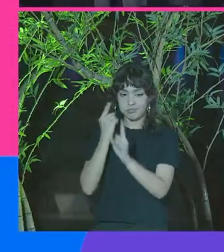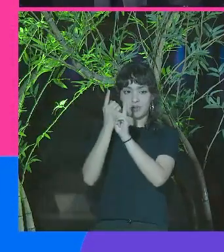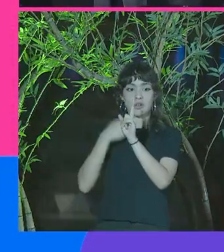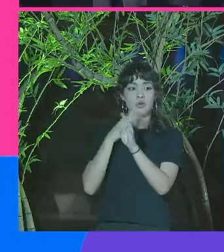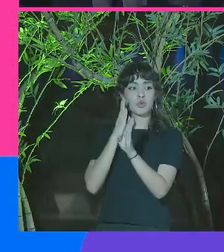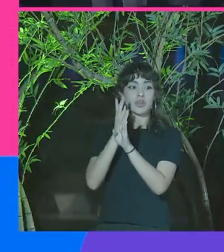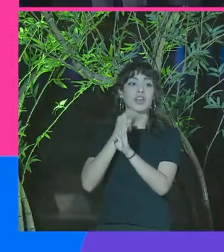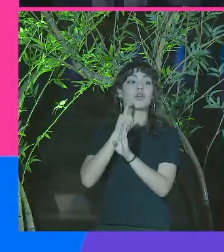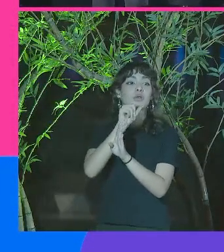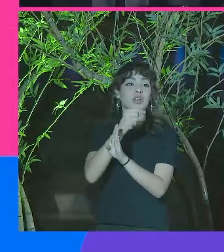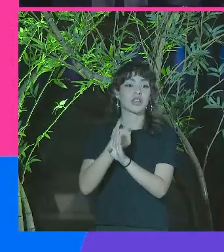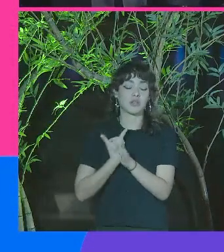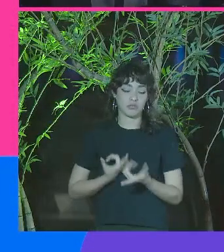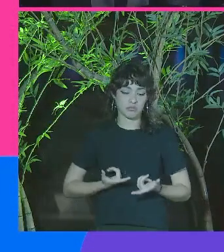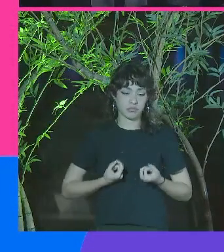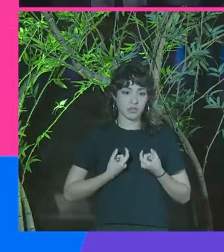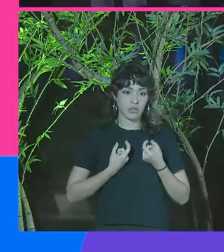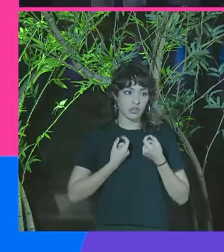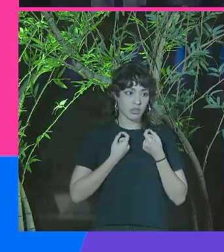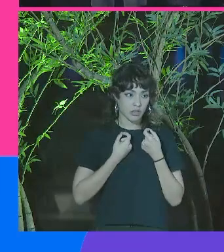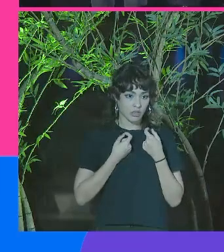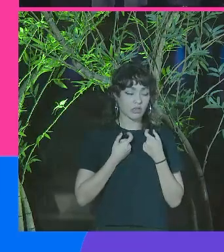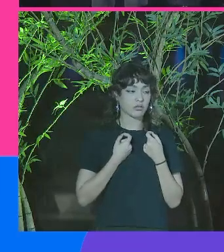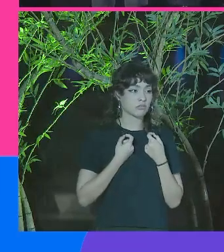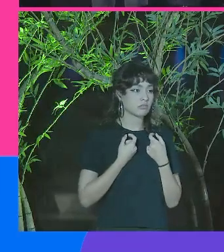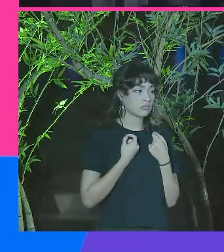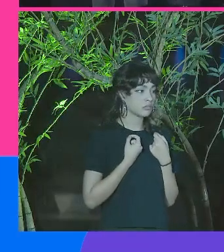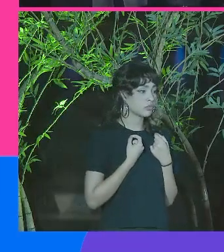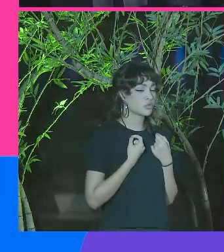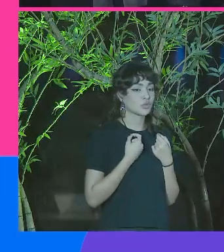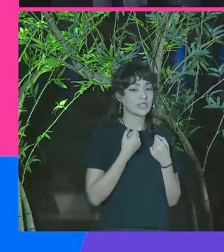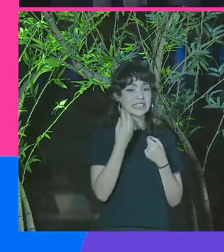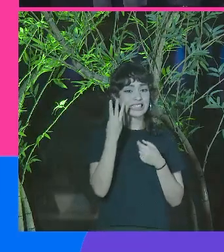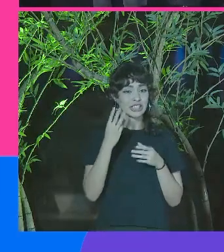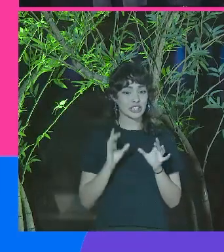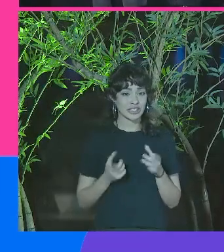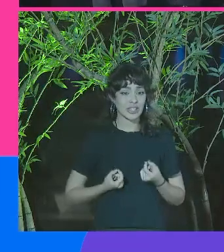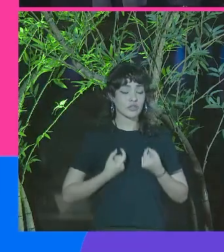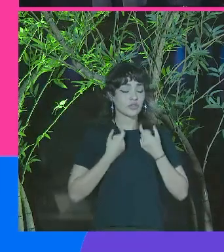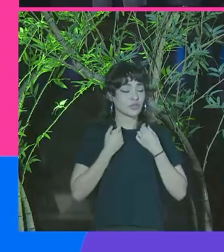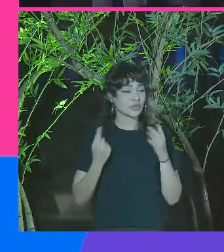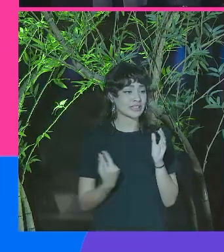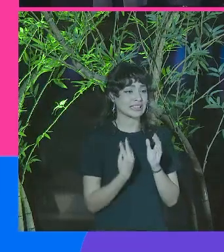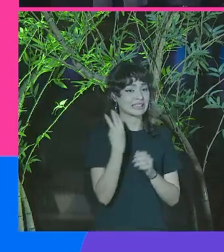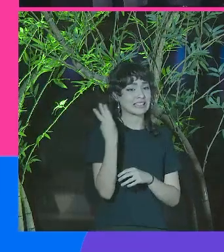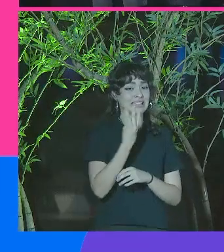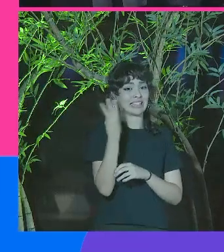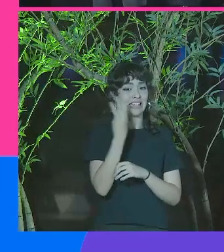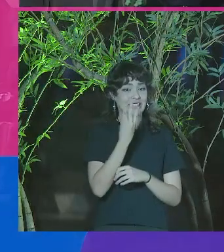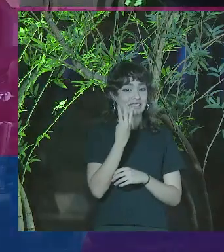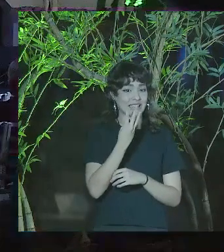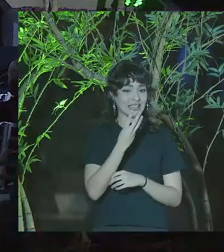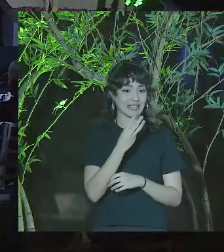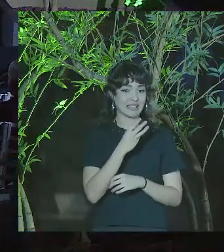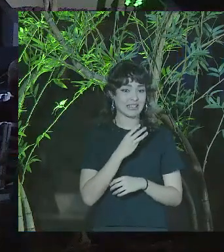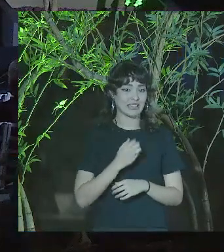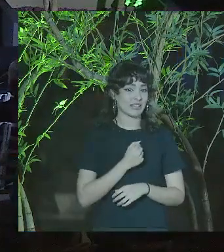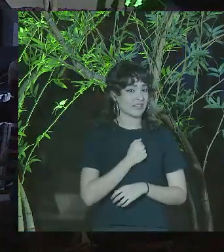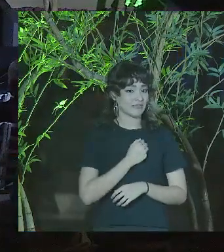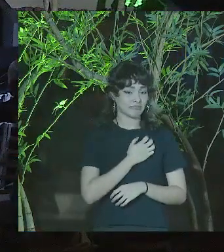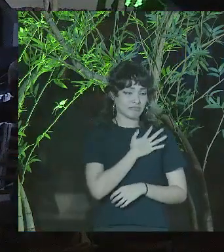câncer triplo negativo, né, estágio 3 com acometimento axilar. Eu passei